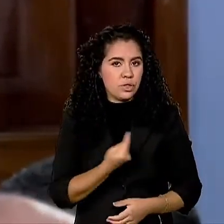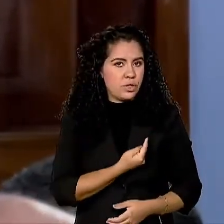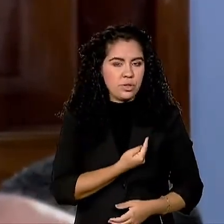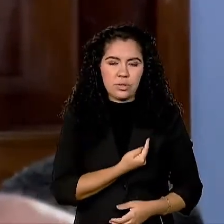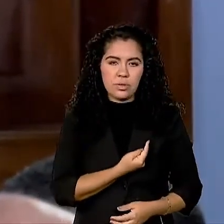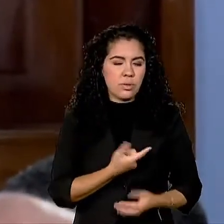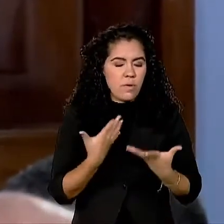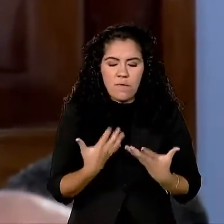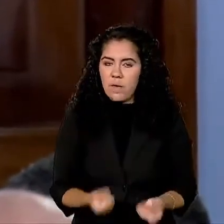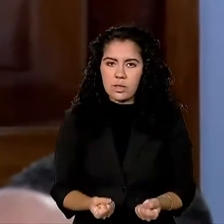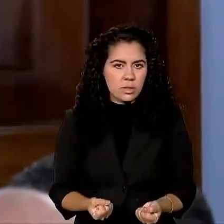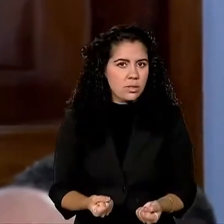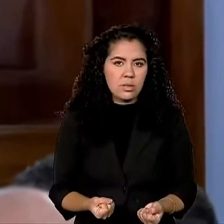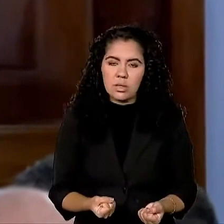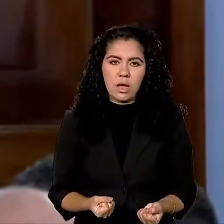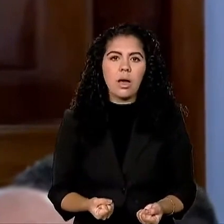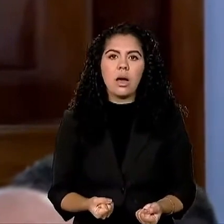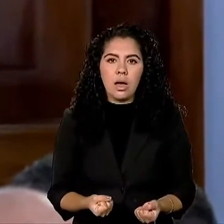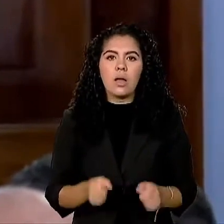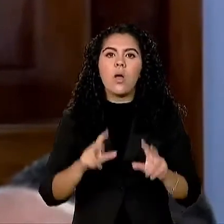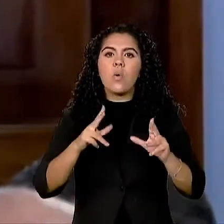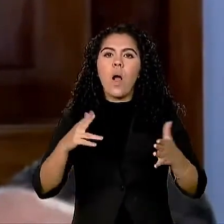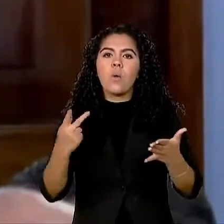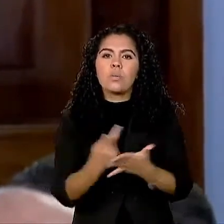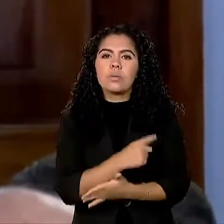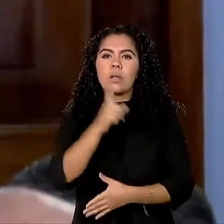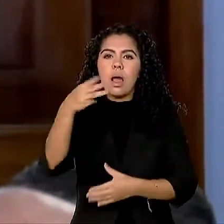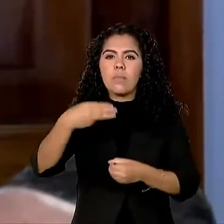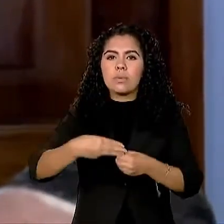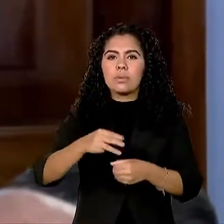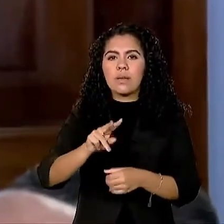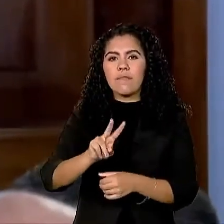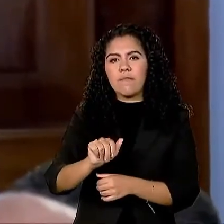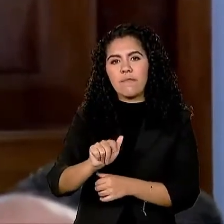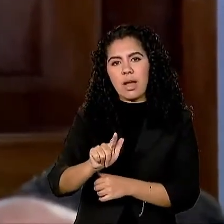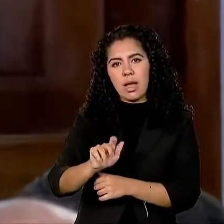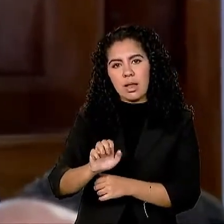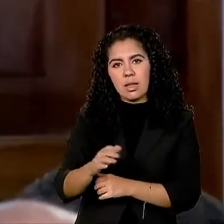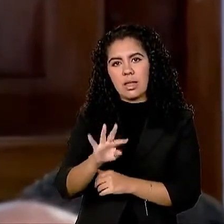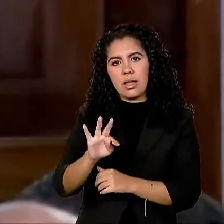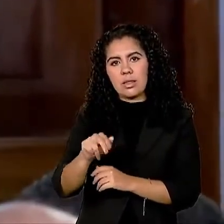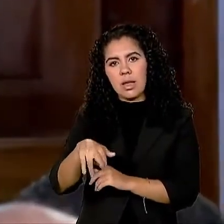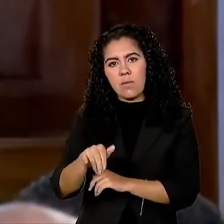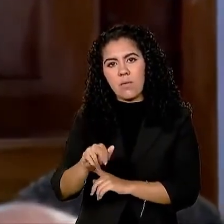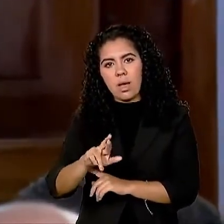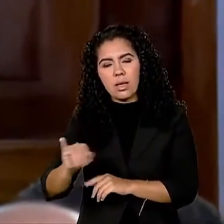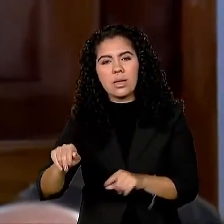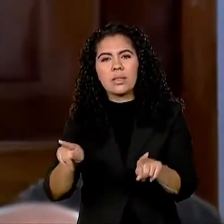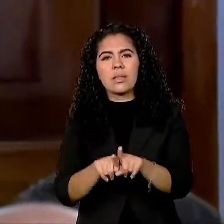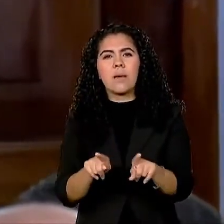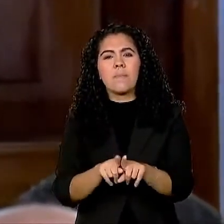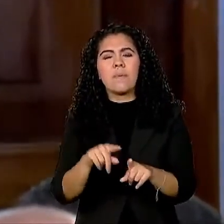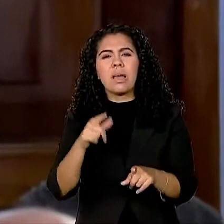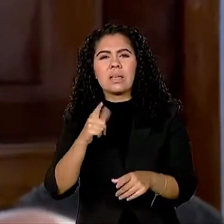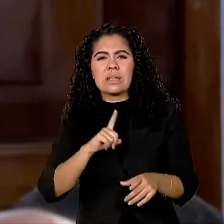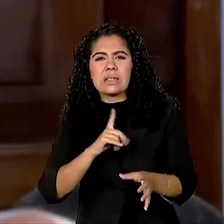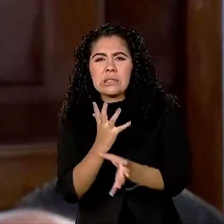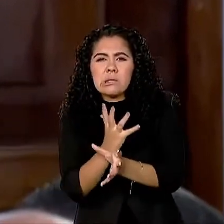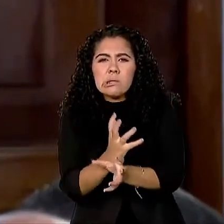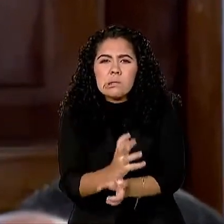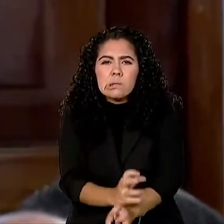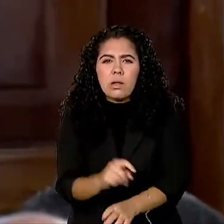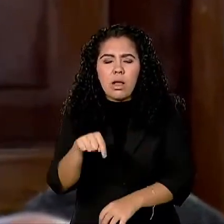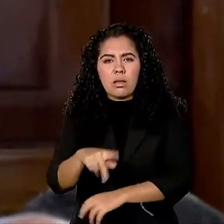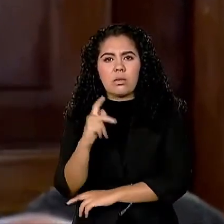permitir, como não permitimos no Vale do Taquari, como não permitimos contra a seca aqui no Rio Grande do Sul,